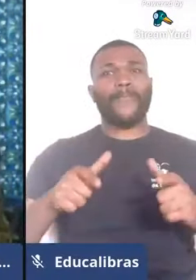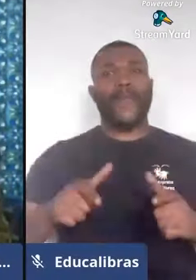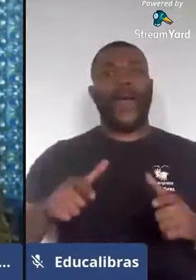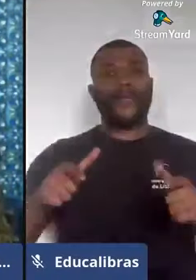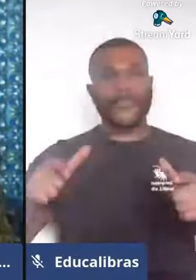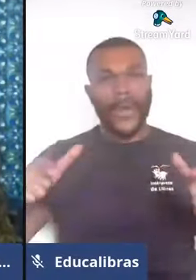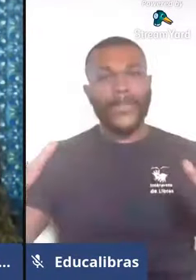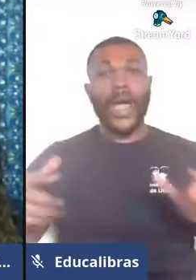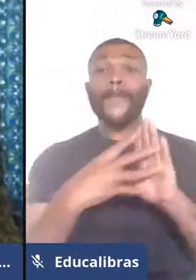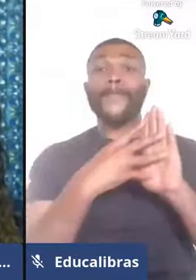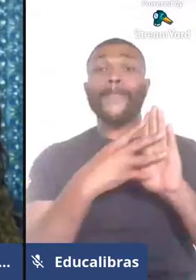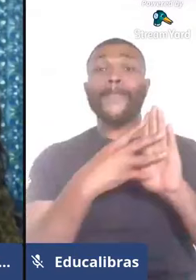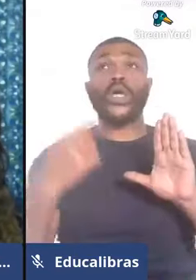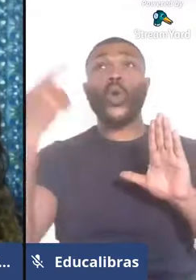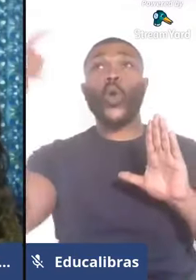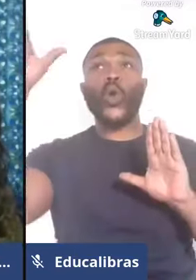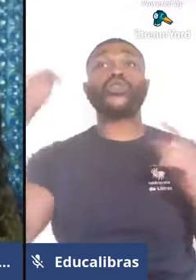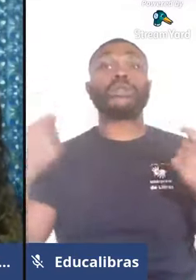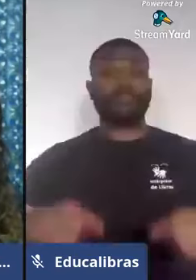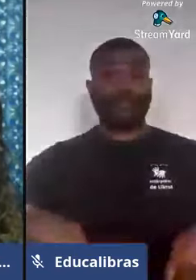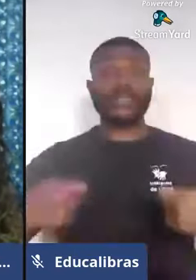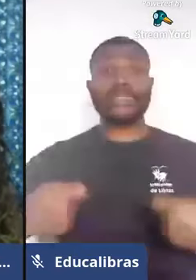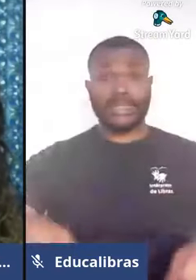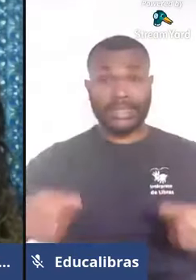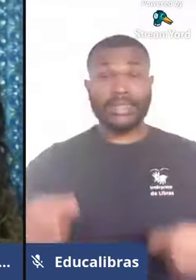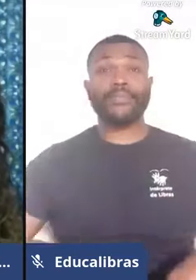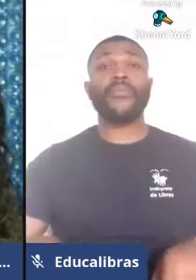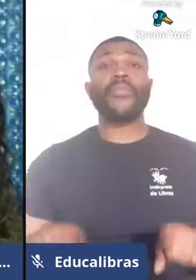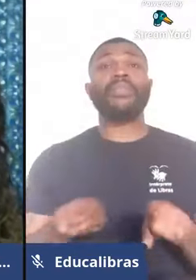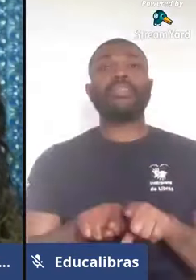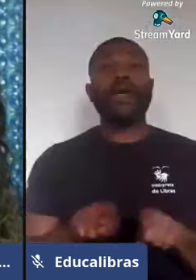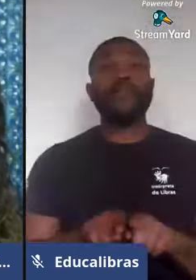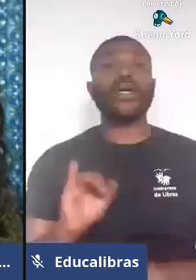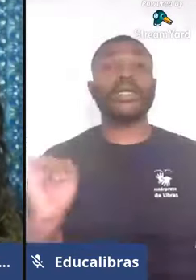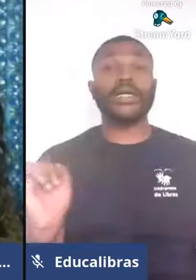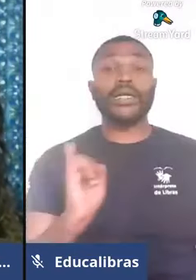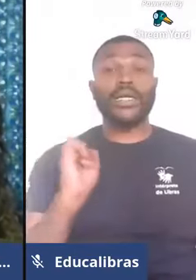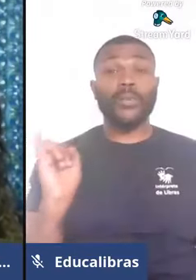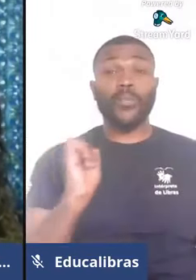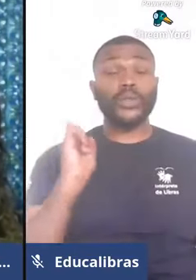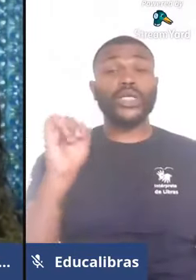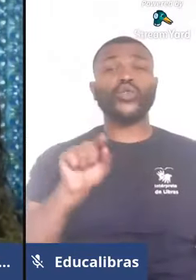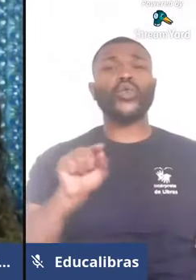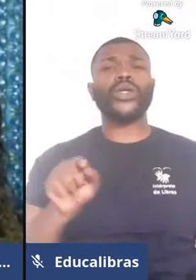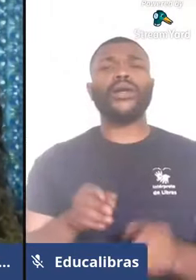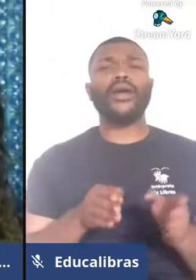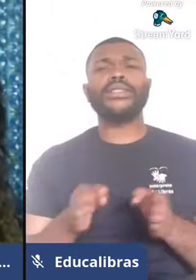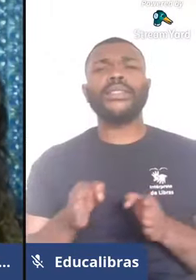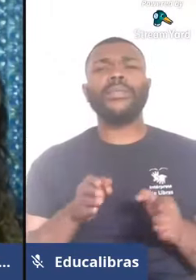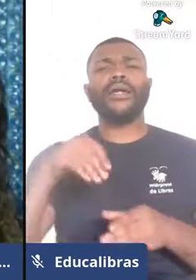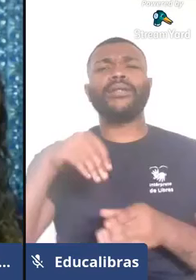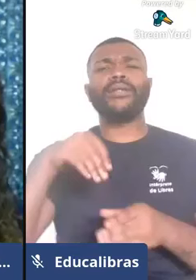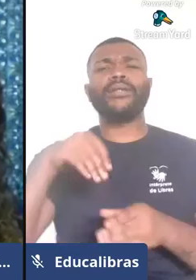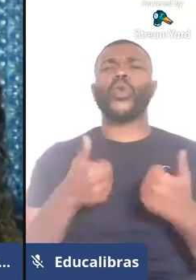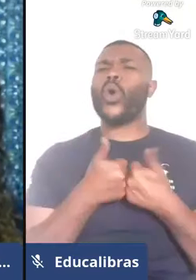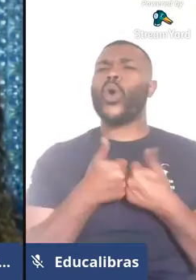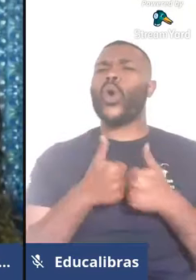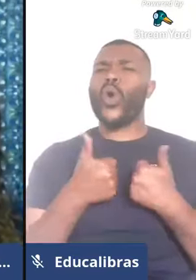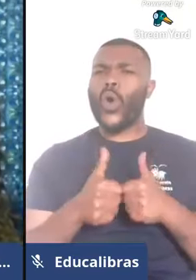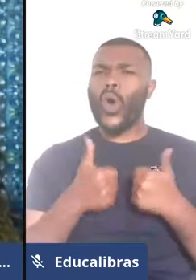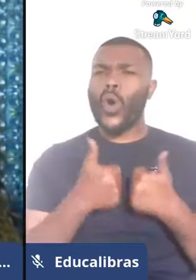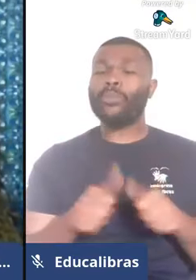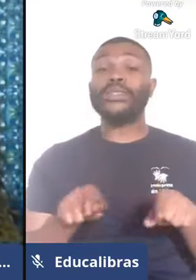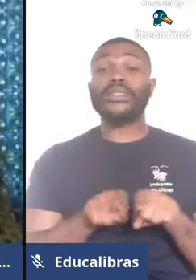outros lugares, eu acho muito legal. Eu acho que fundamental a coisa da acessibilidade nos ônibus, gente, no metrô e